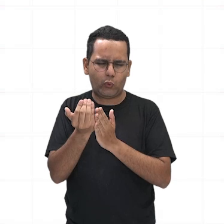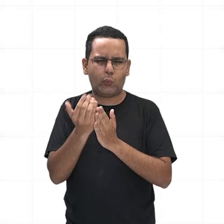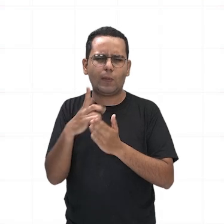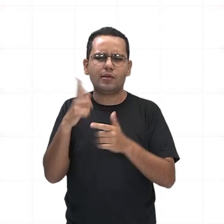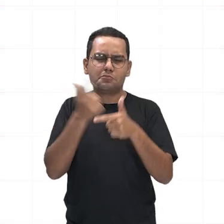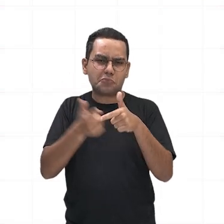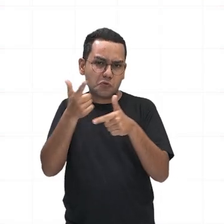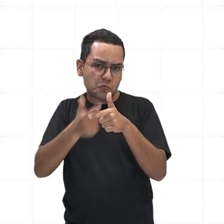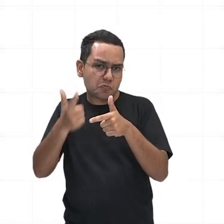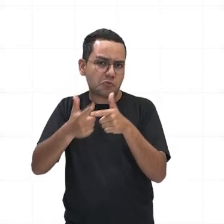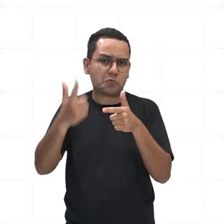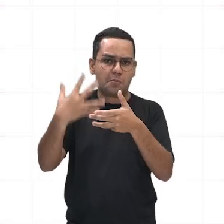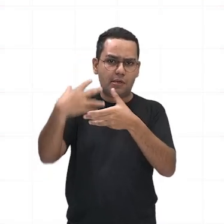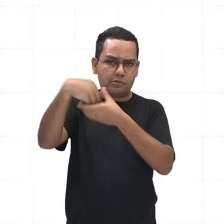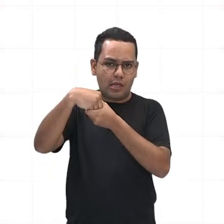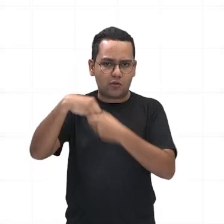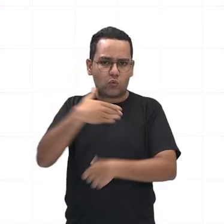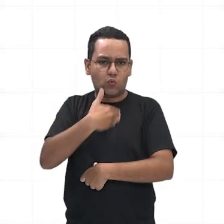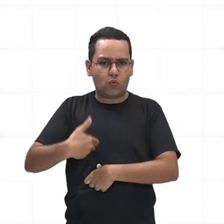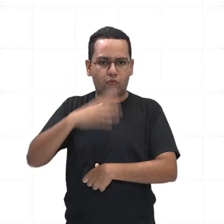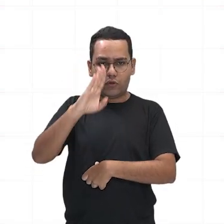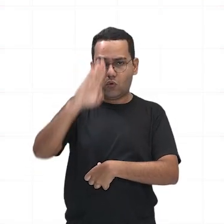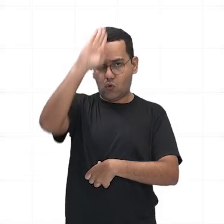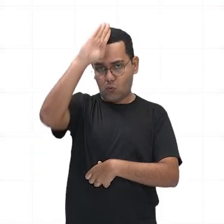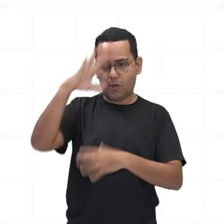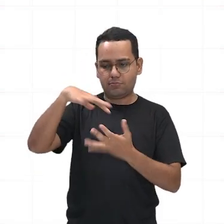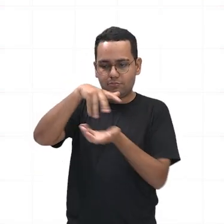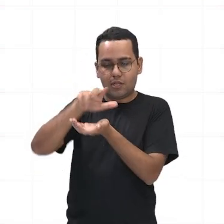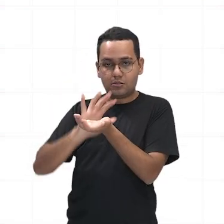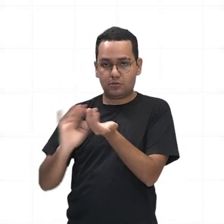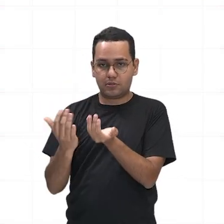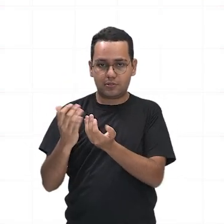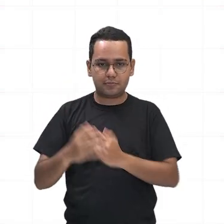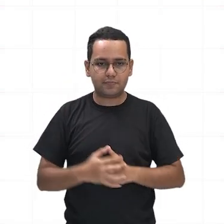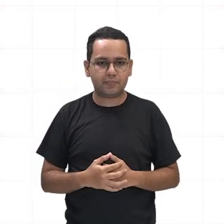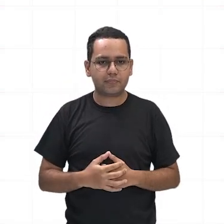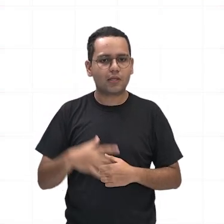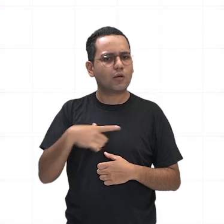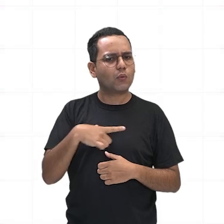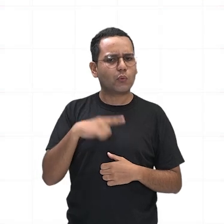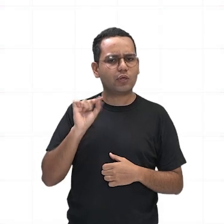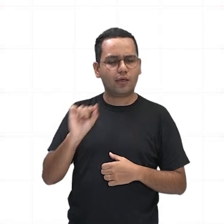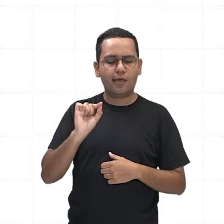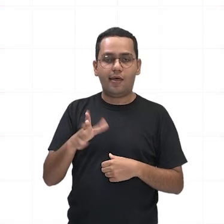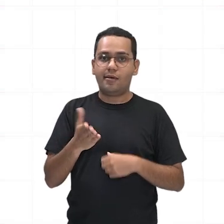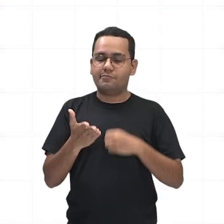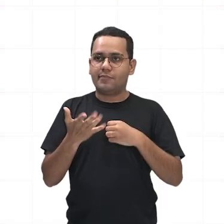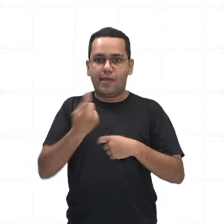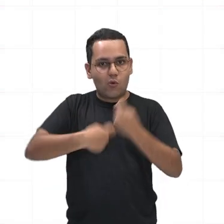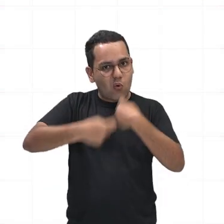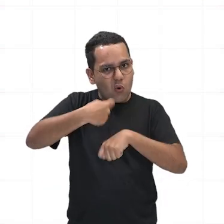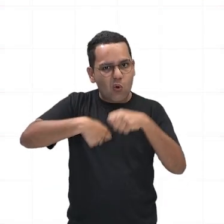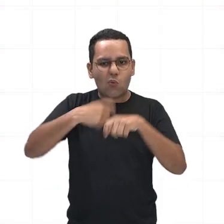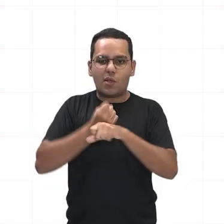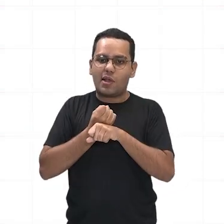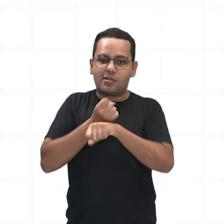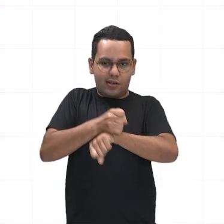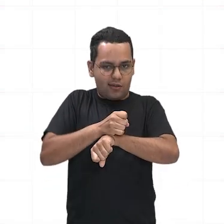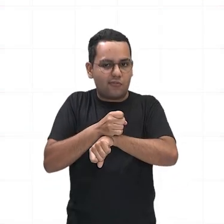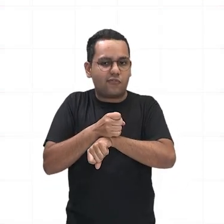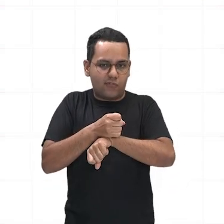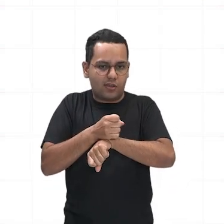Império Romano do Ocidente. Baseada, então, numa economia escravista, a vasta extensão do Império